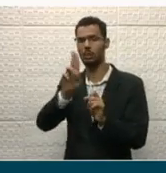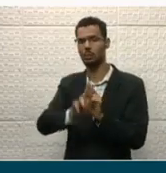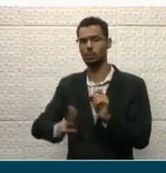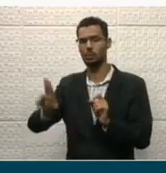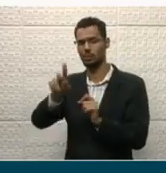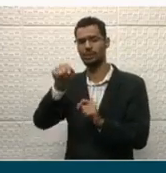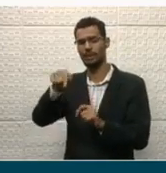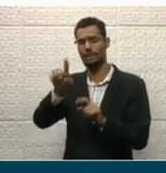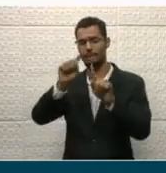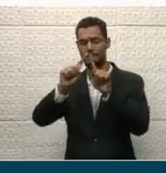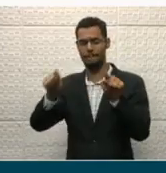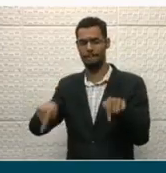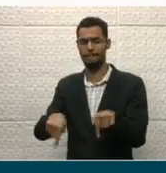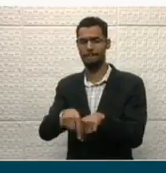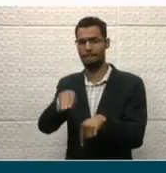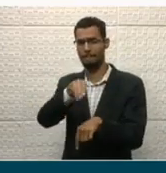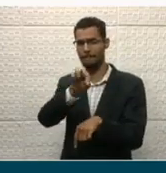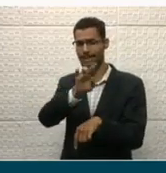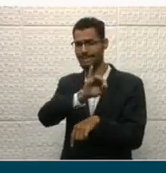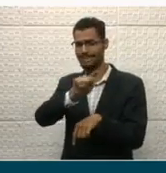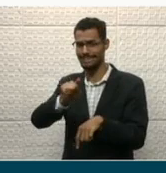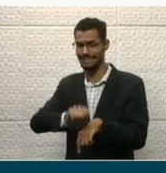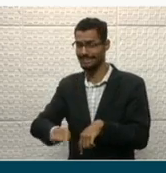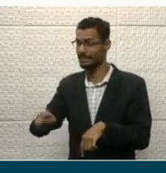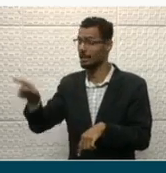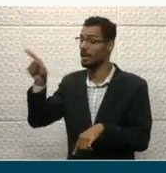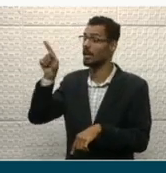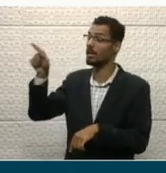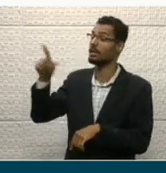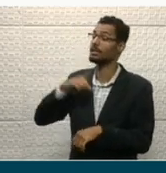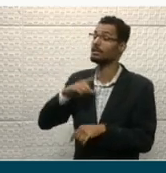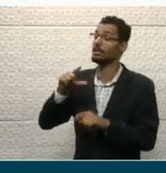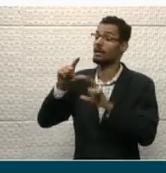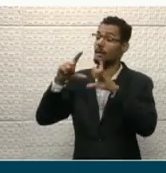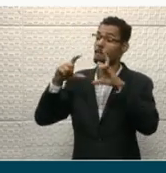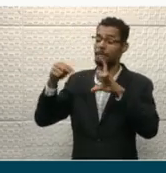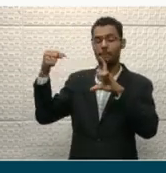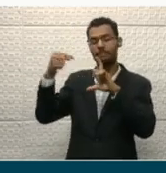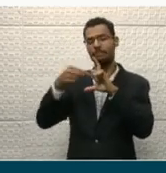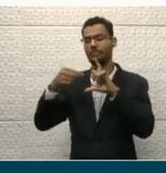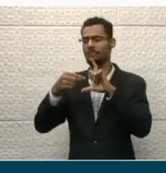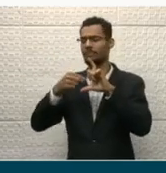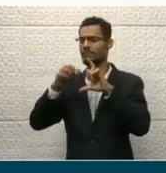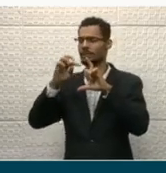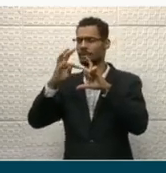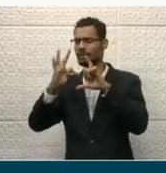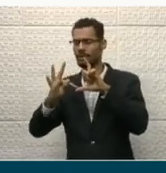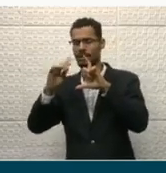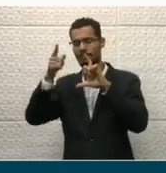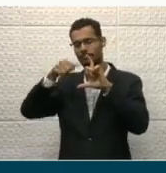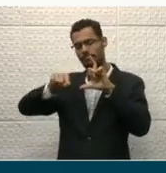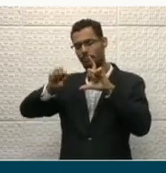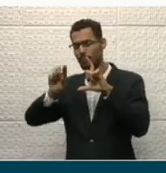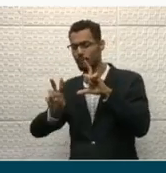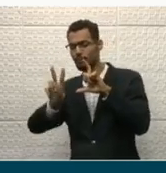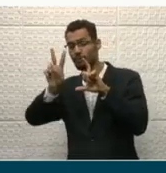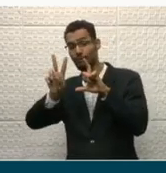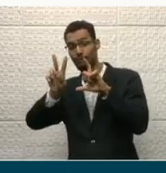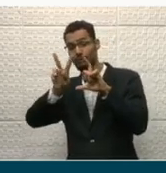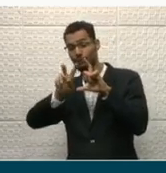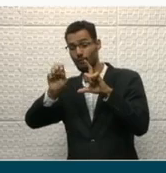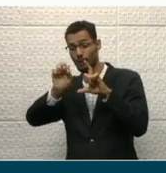uma matriz. Nesse caso, nós vamos ter um produto matricial envolvido. Então, o